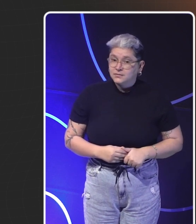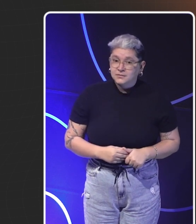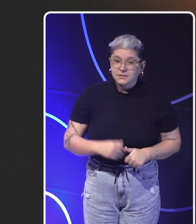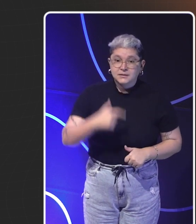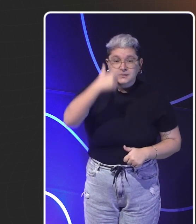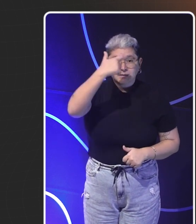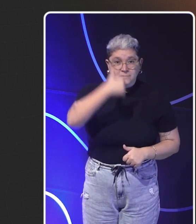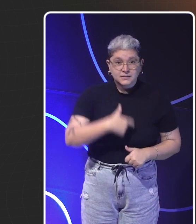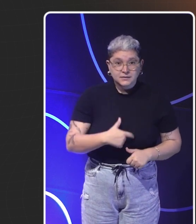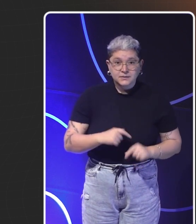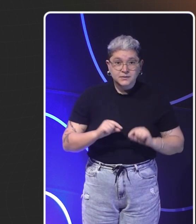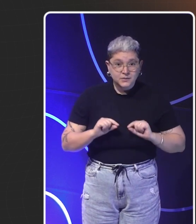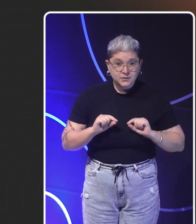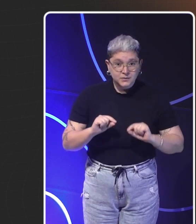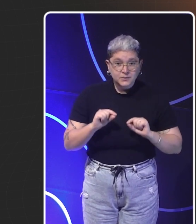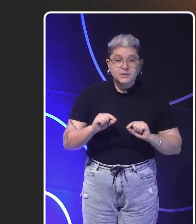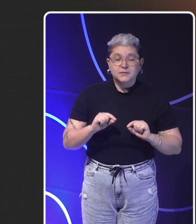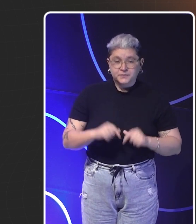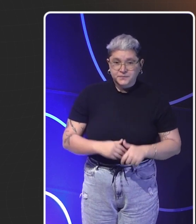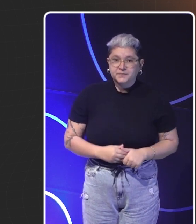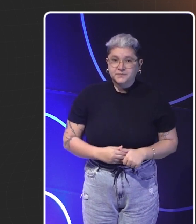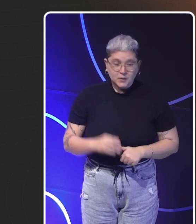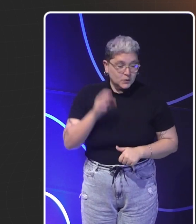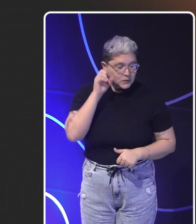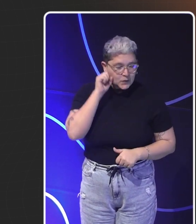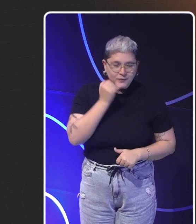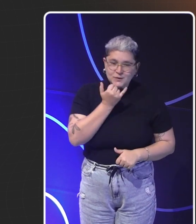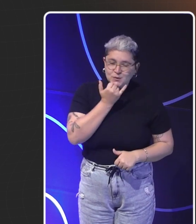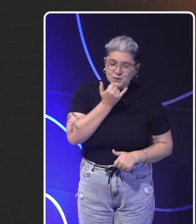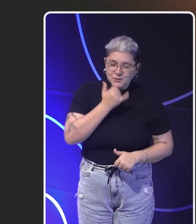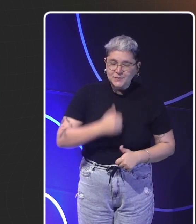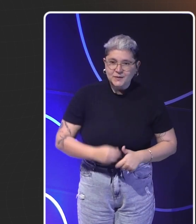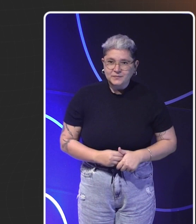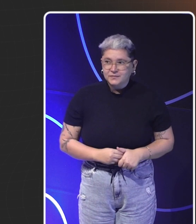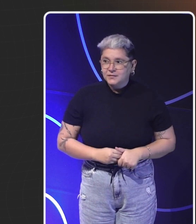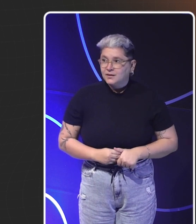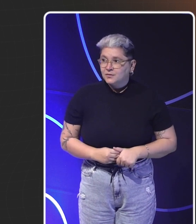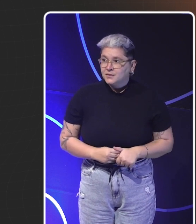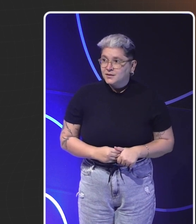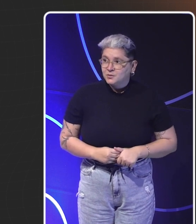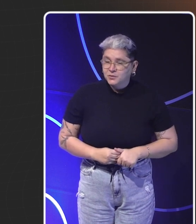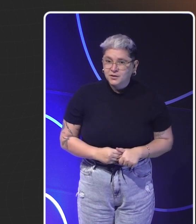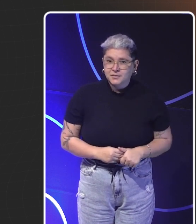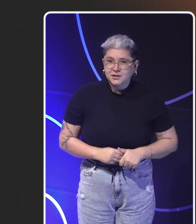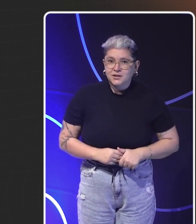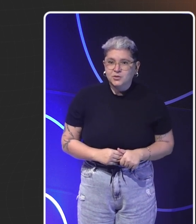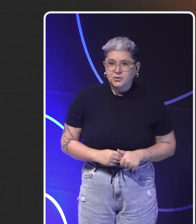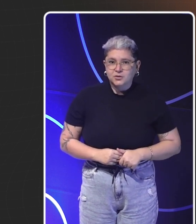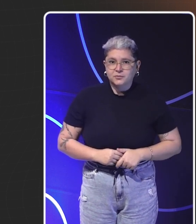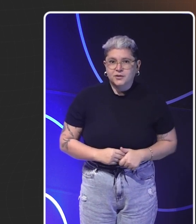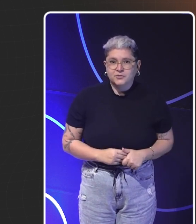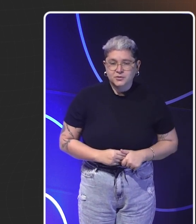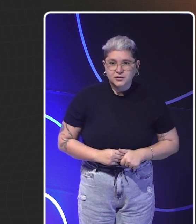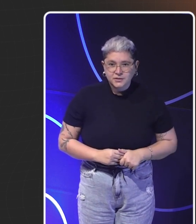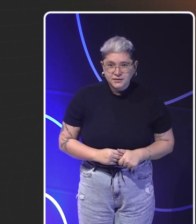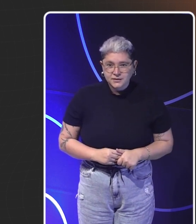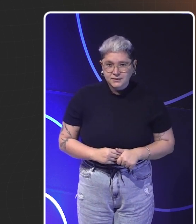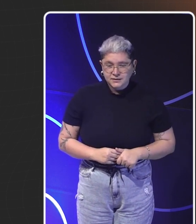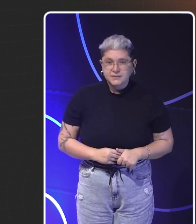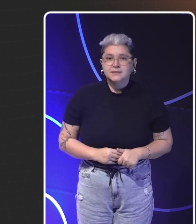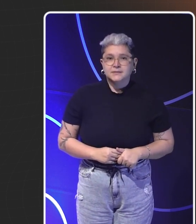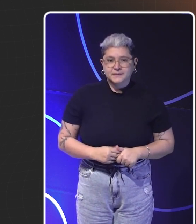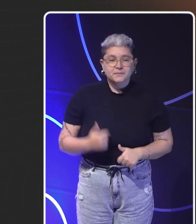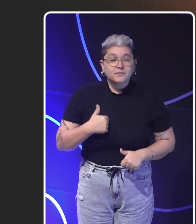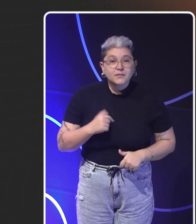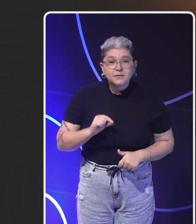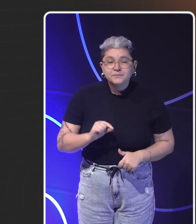de carreira de mais de 70 pessoas, entre criadores de conteúdo e palestrantes, e acreditamos que estamos fomentando as mudanças que queremos ver no futuro,